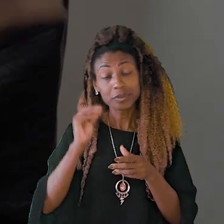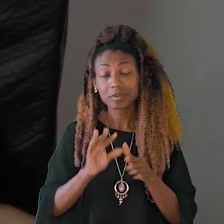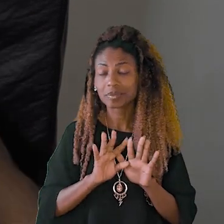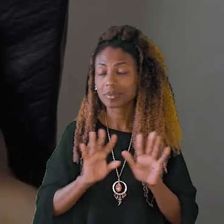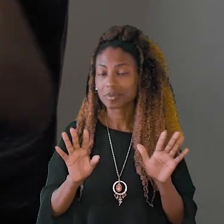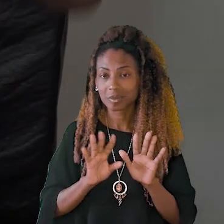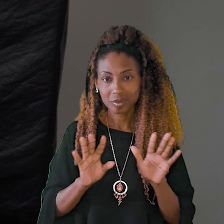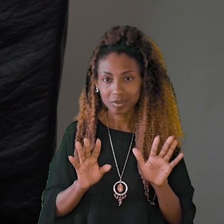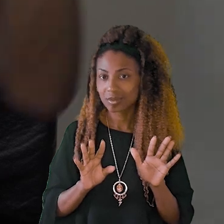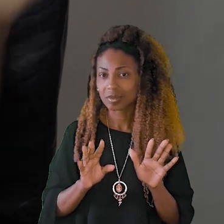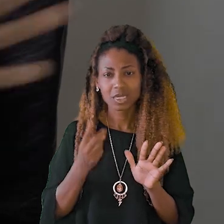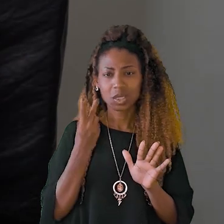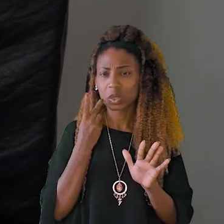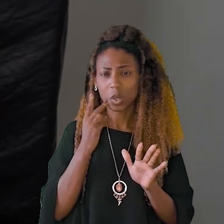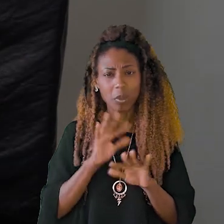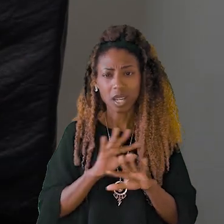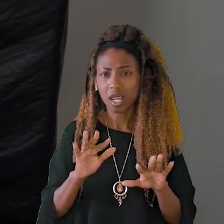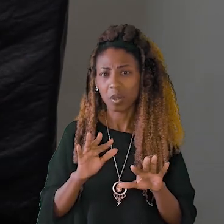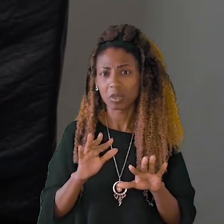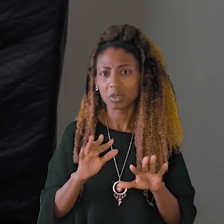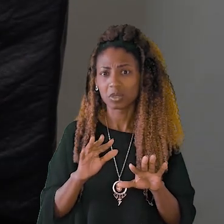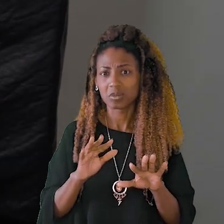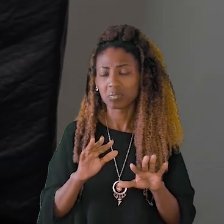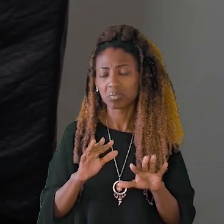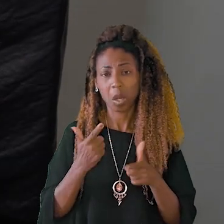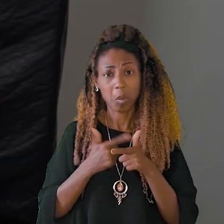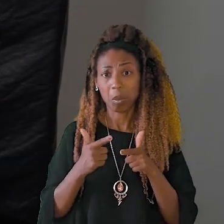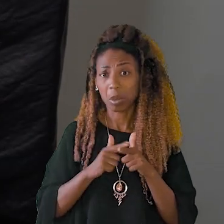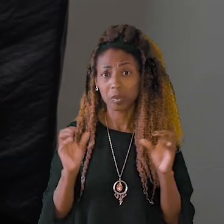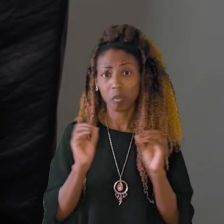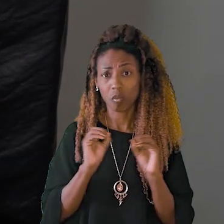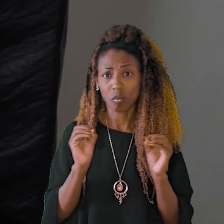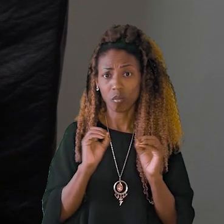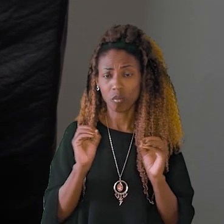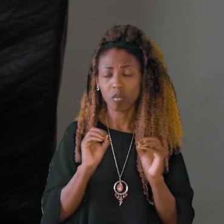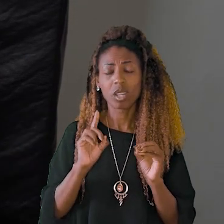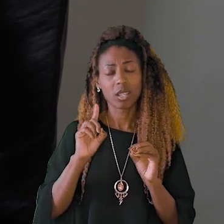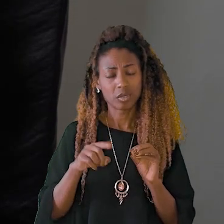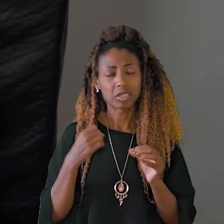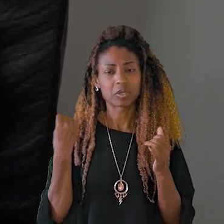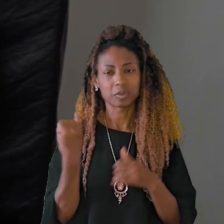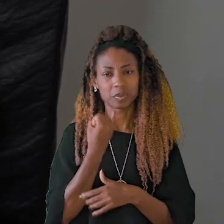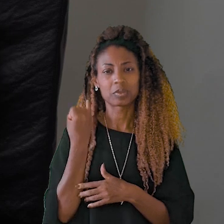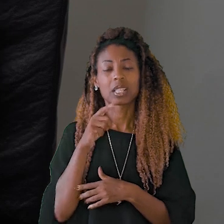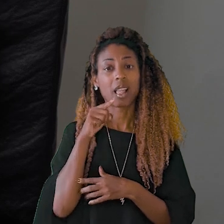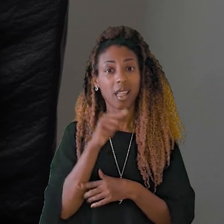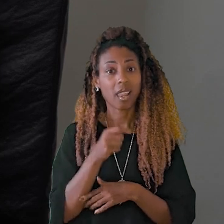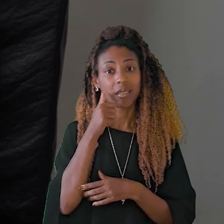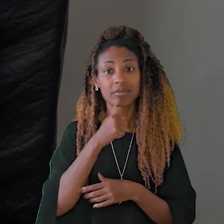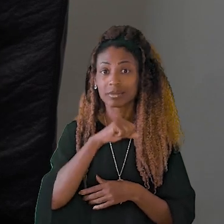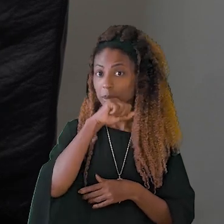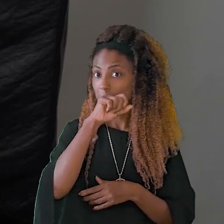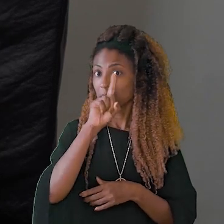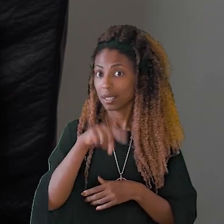ai, não desabou, não fez o mundo acabar. Não. Então, isso pra mim me choca muito, porque ela realmente